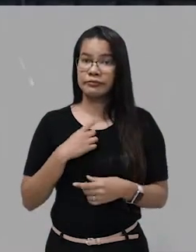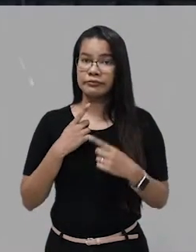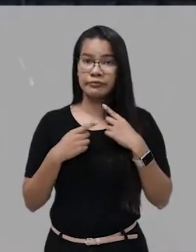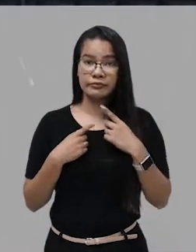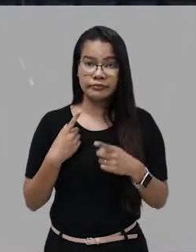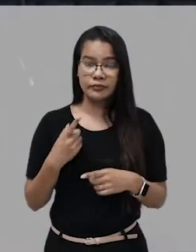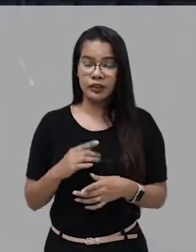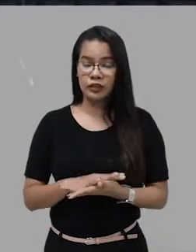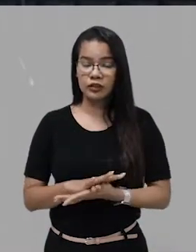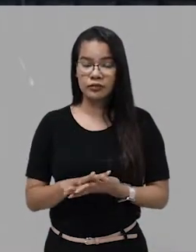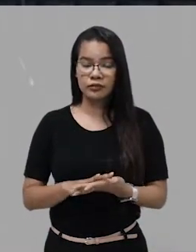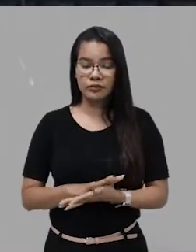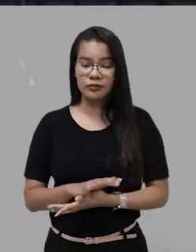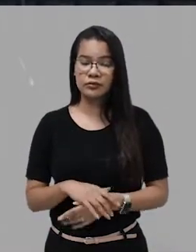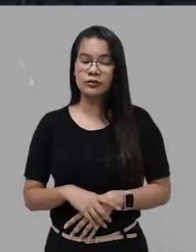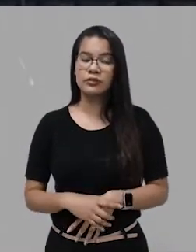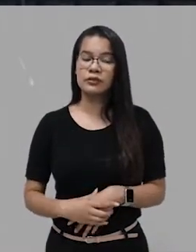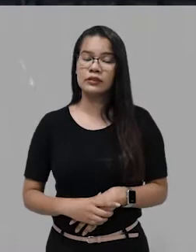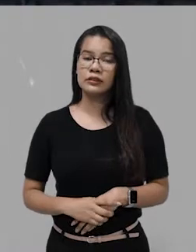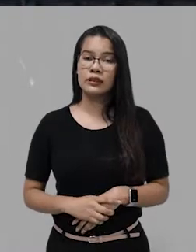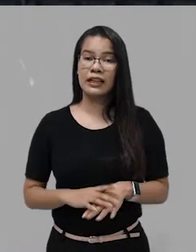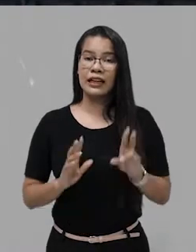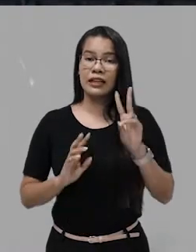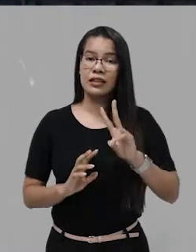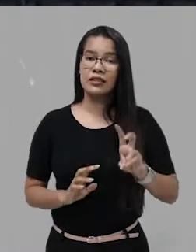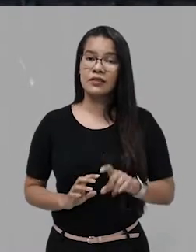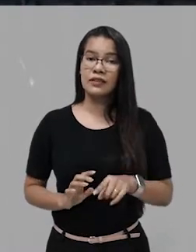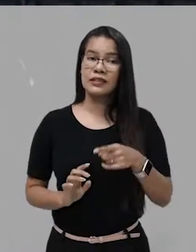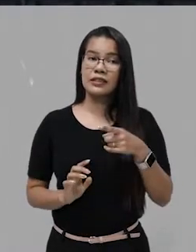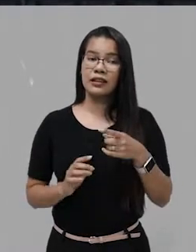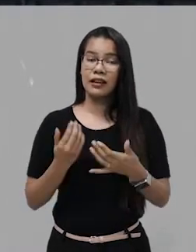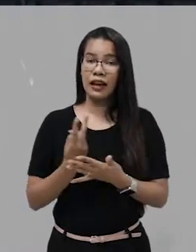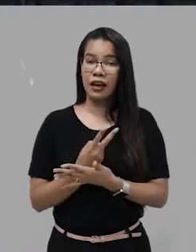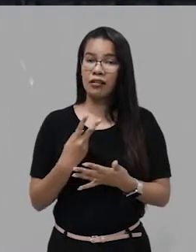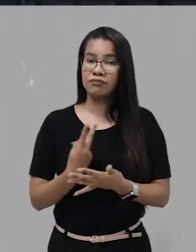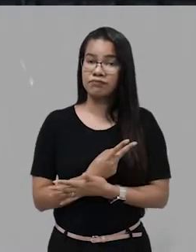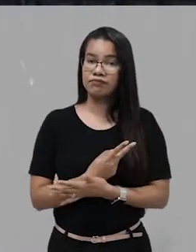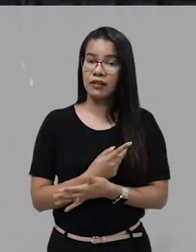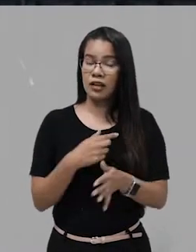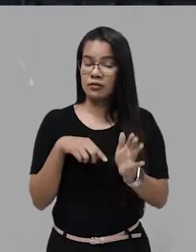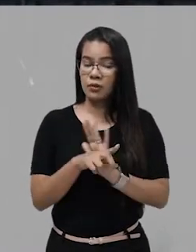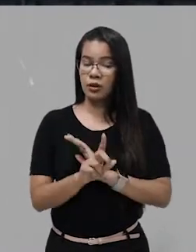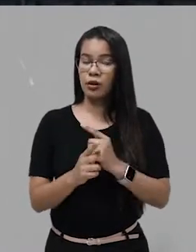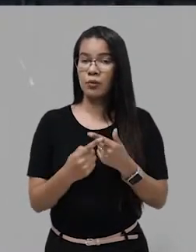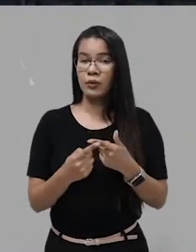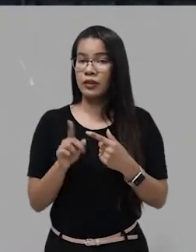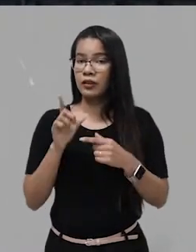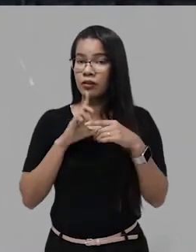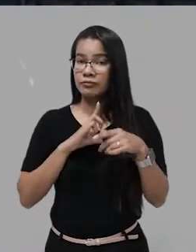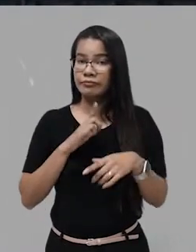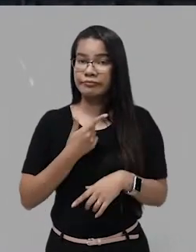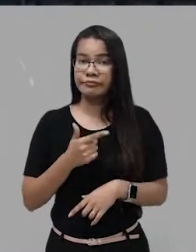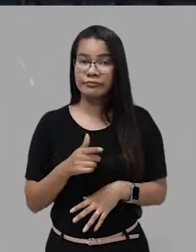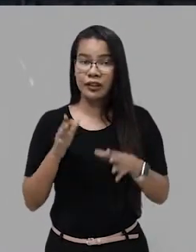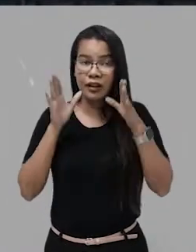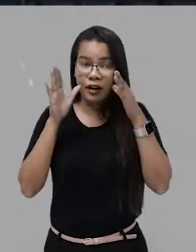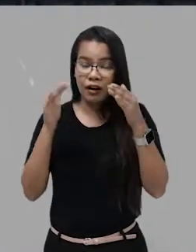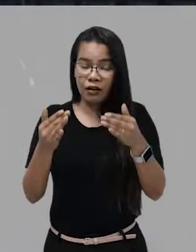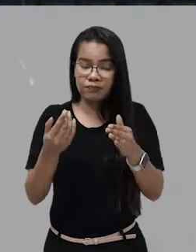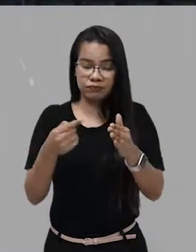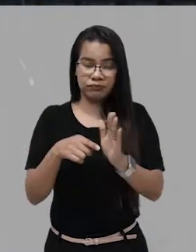Prestem atenção ao comando da questão. Às vezes, vocês erram questão porque não se atentam ao comando. O que ele diz? A alternativa